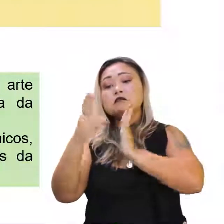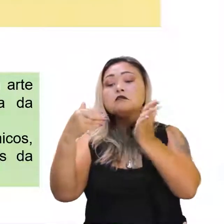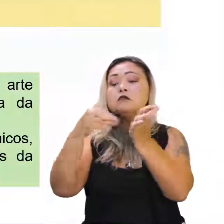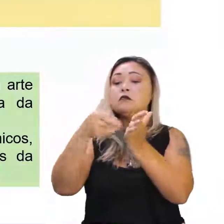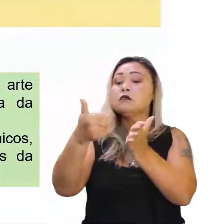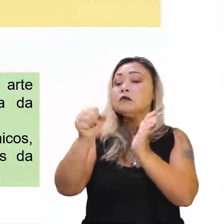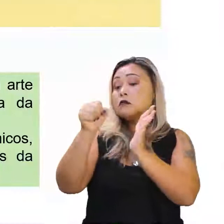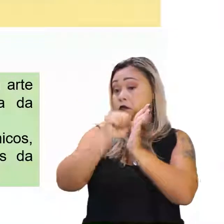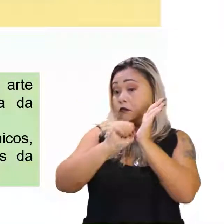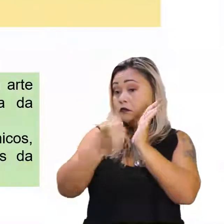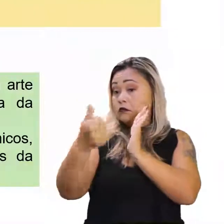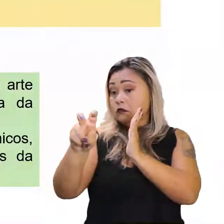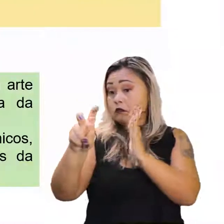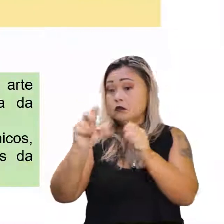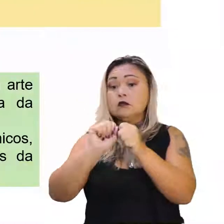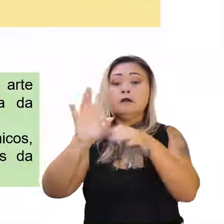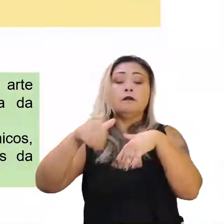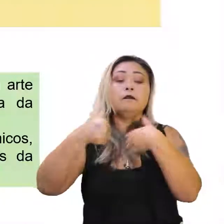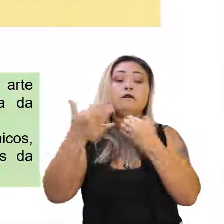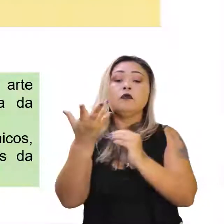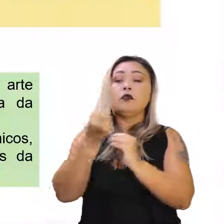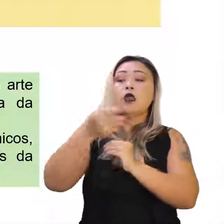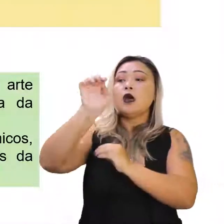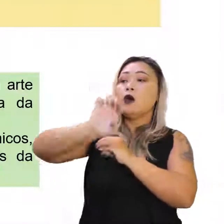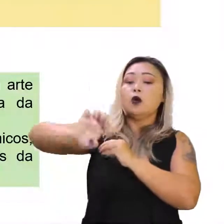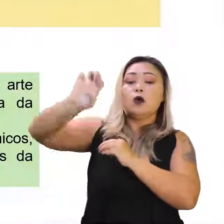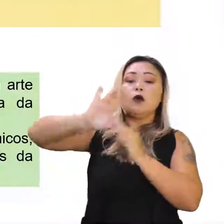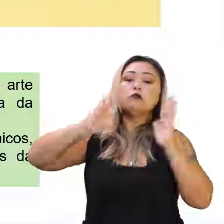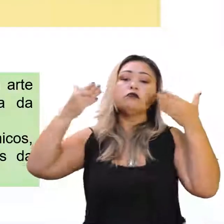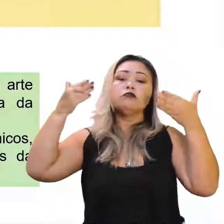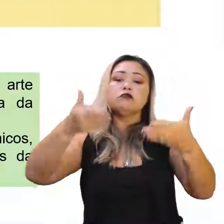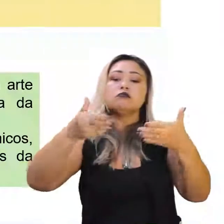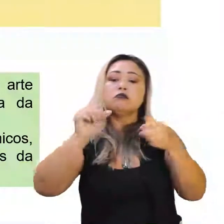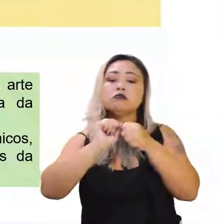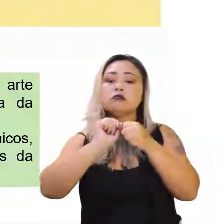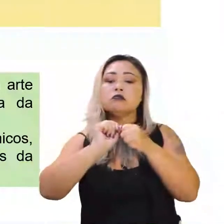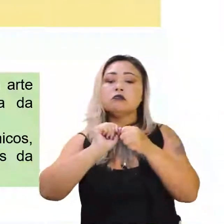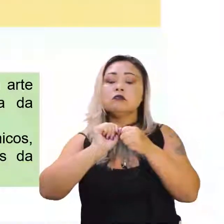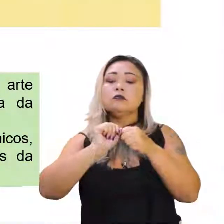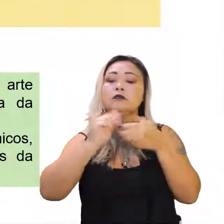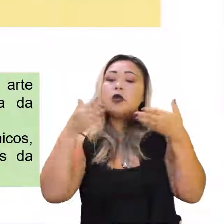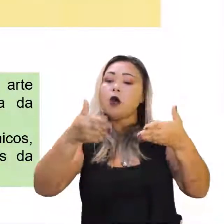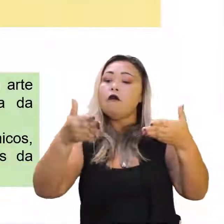e XV, no qual a arte focava, então, a